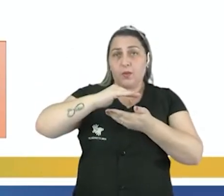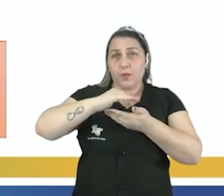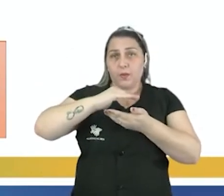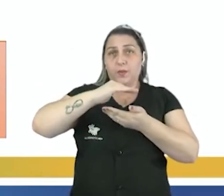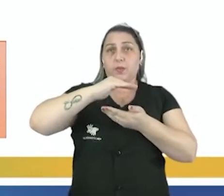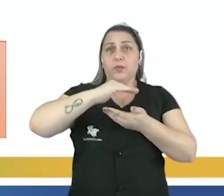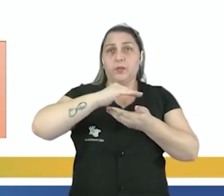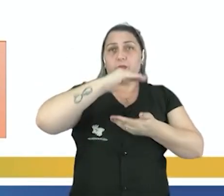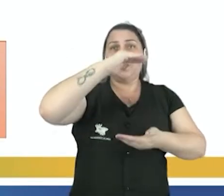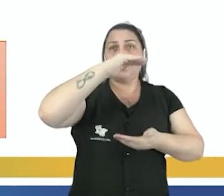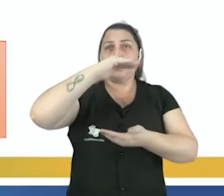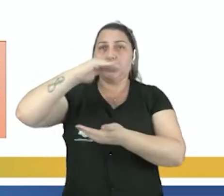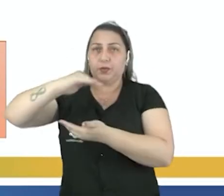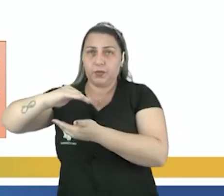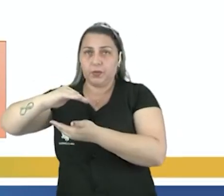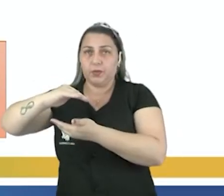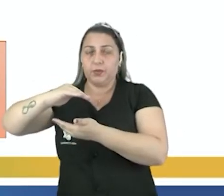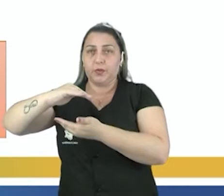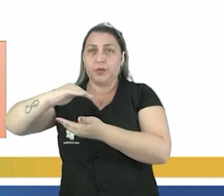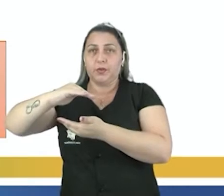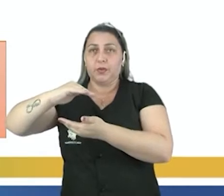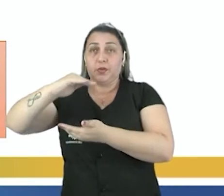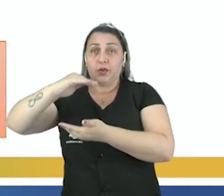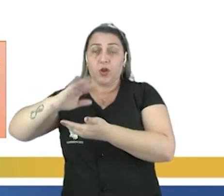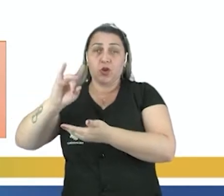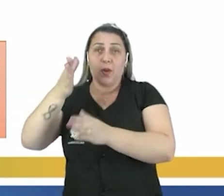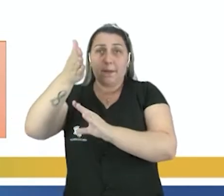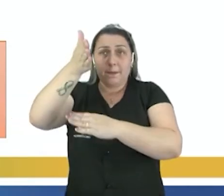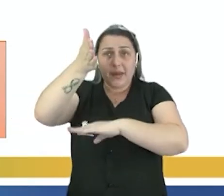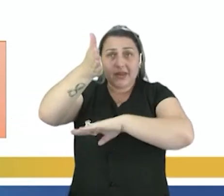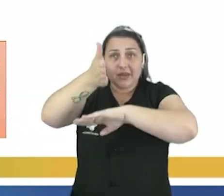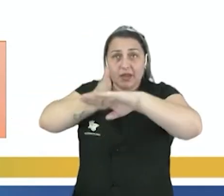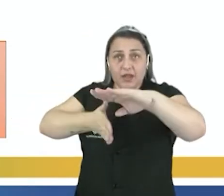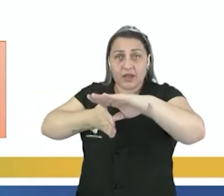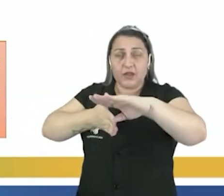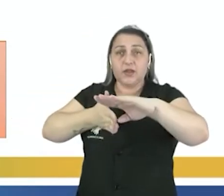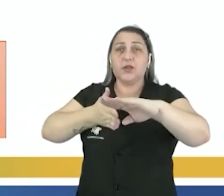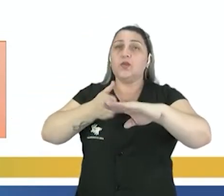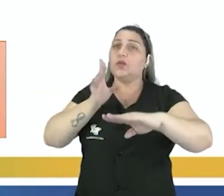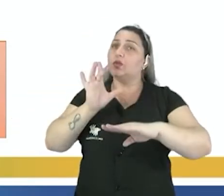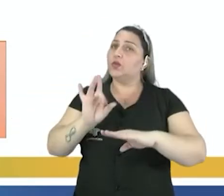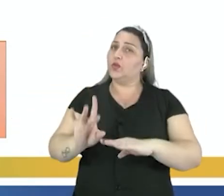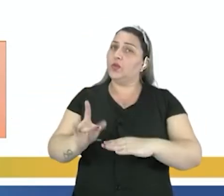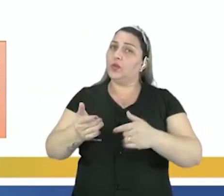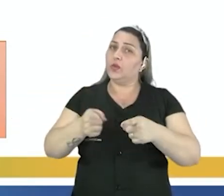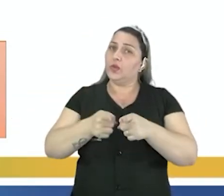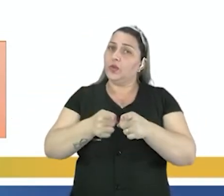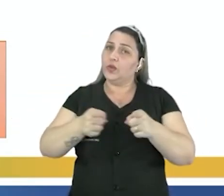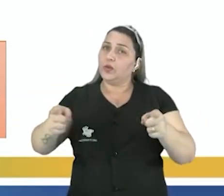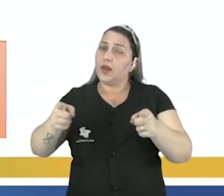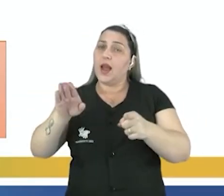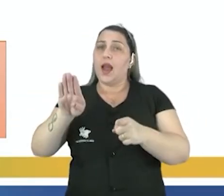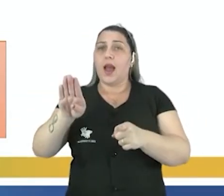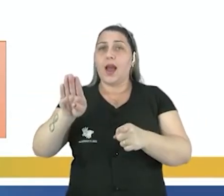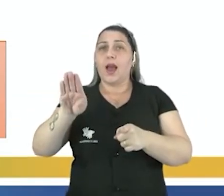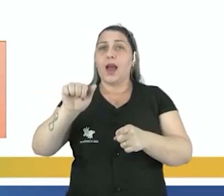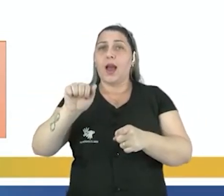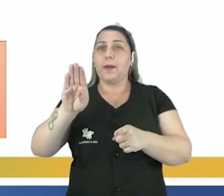triângulo maior. Eu diminuí a metade, né, o tamanho do segmento do triângulo